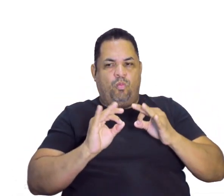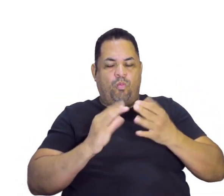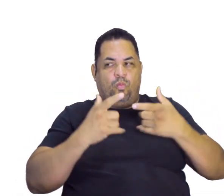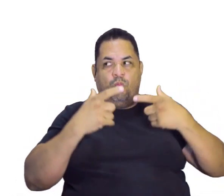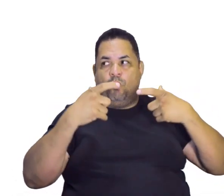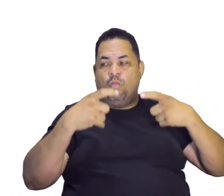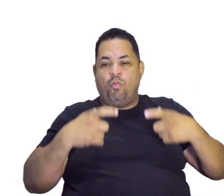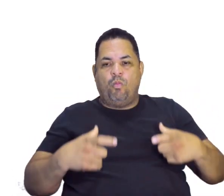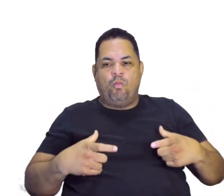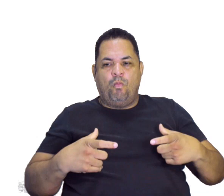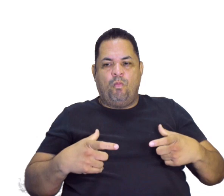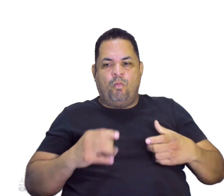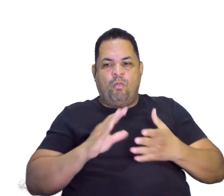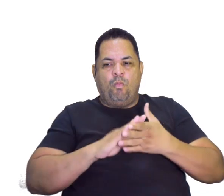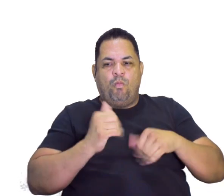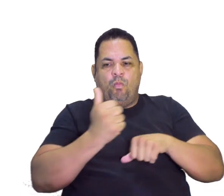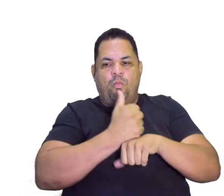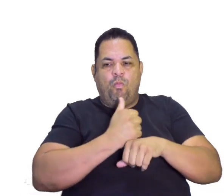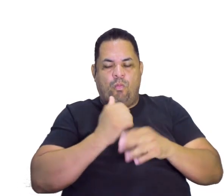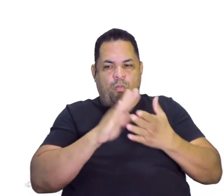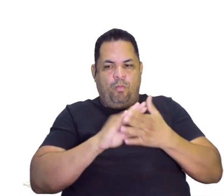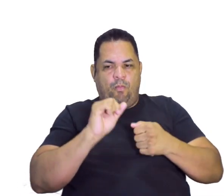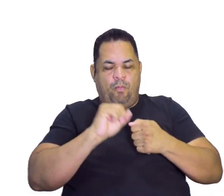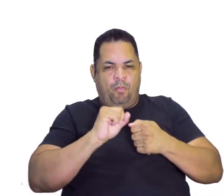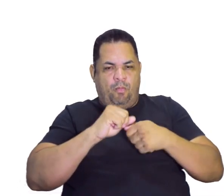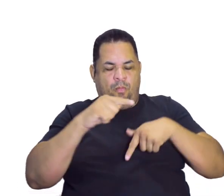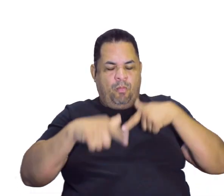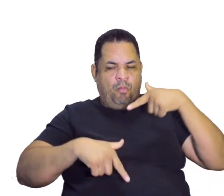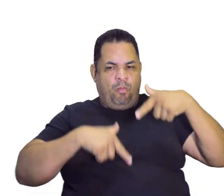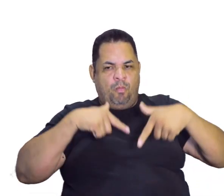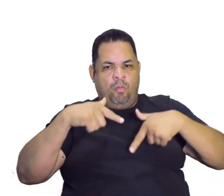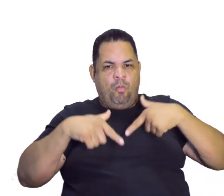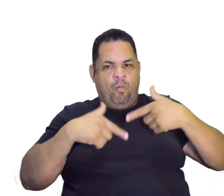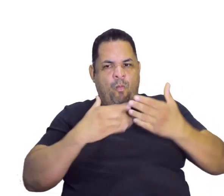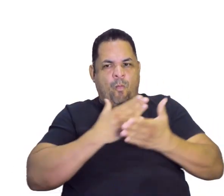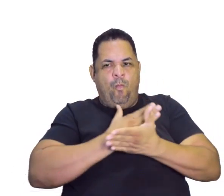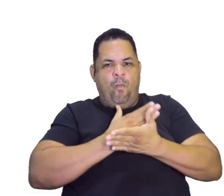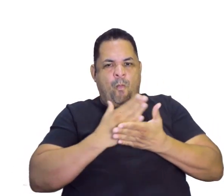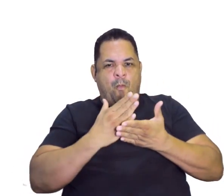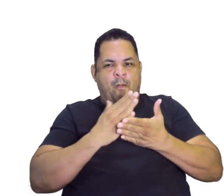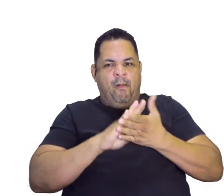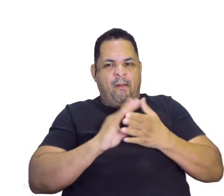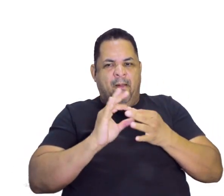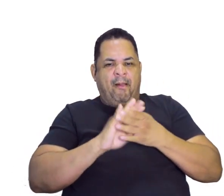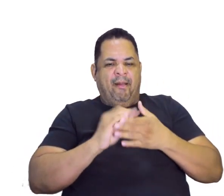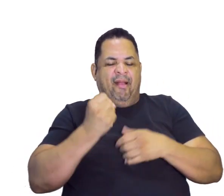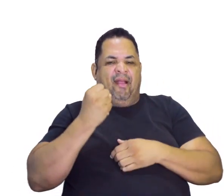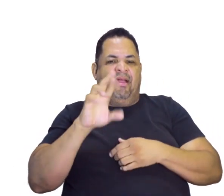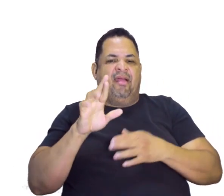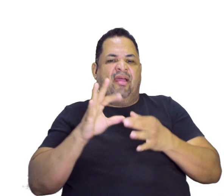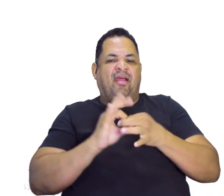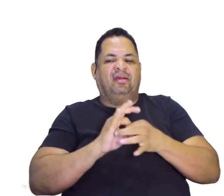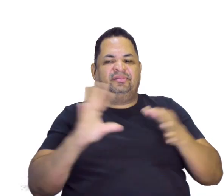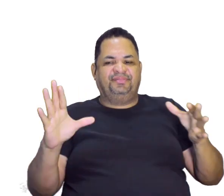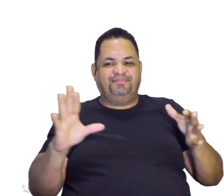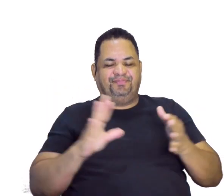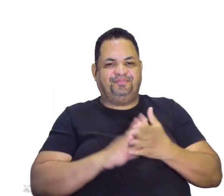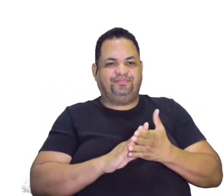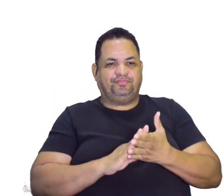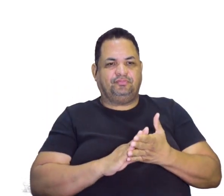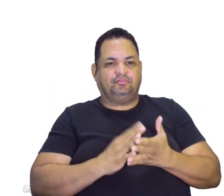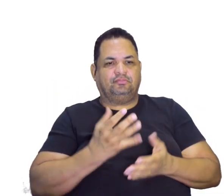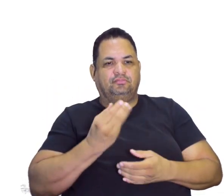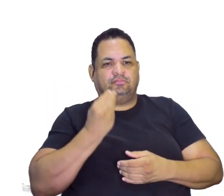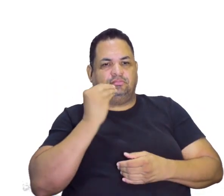onde os pintores sempre ficavam fazendo seus trabalhos, e passaram a fazer ao ar livre. Recusa